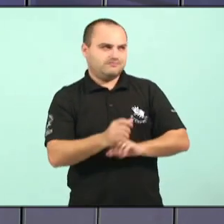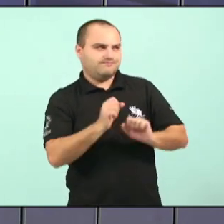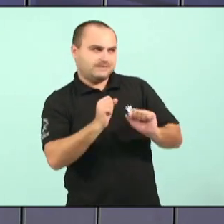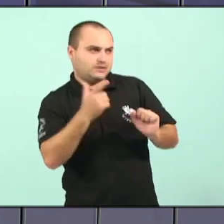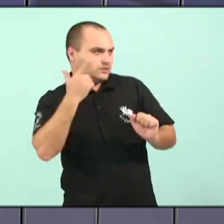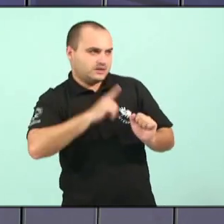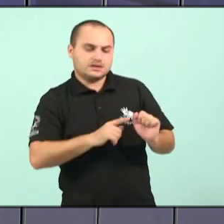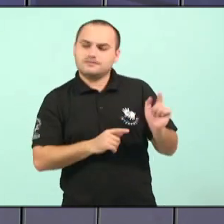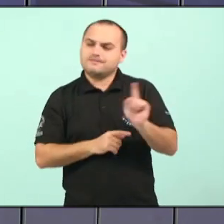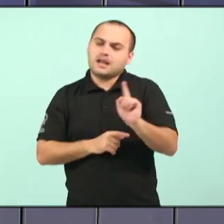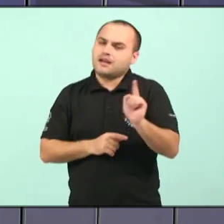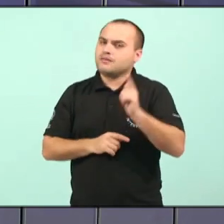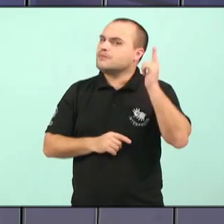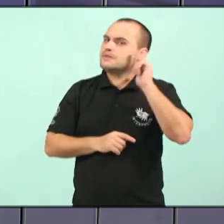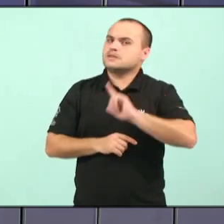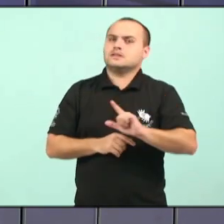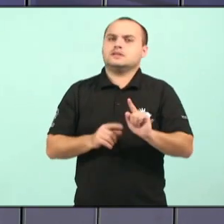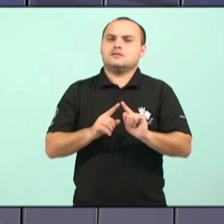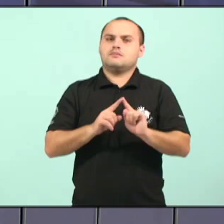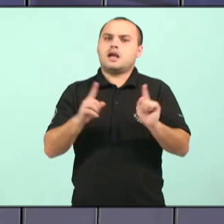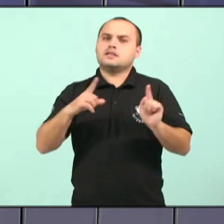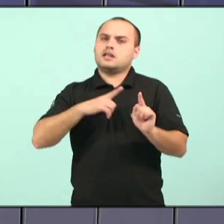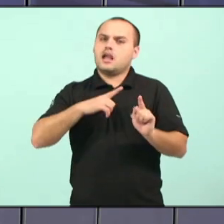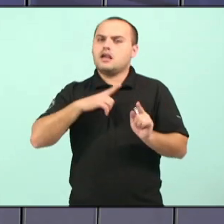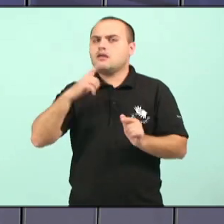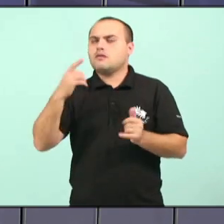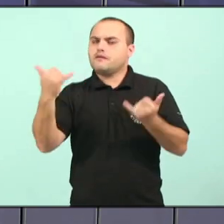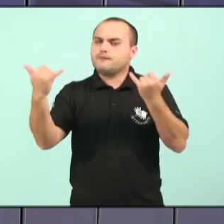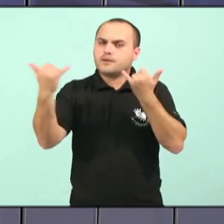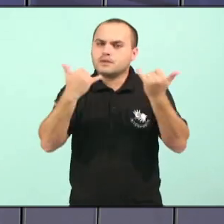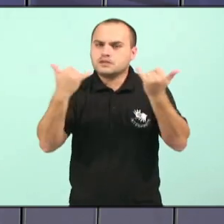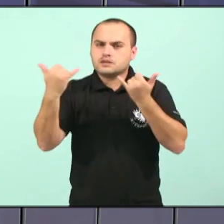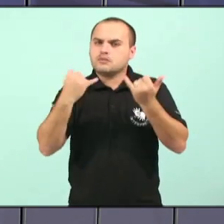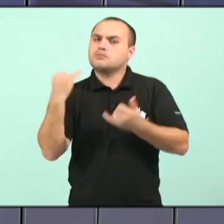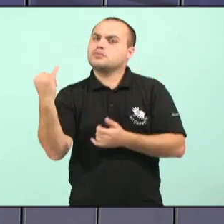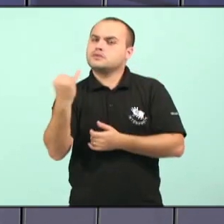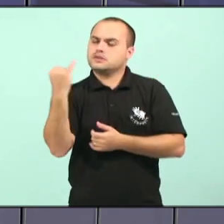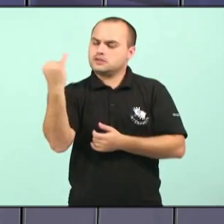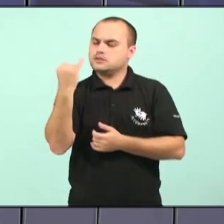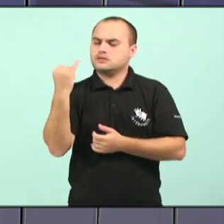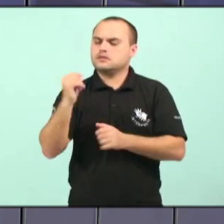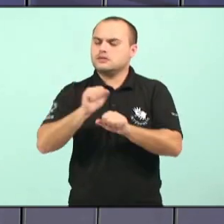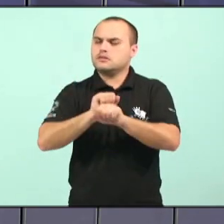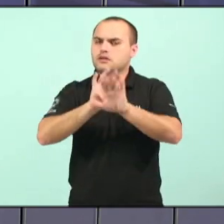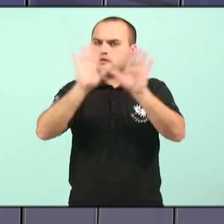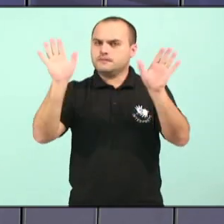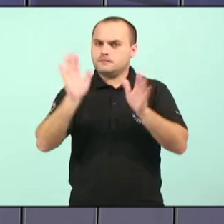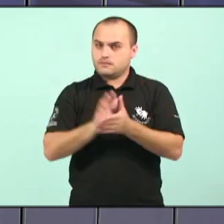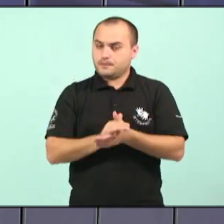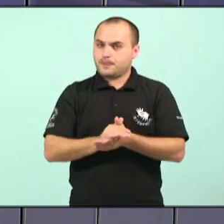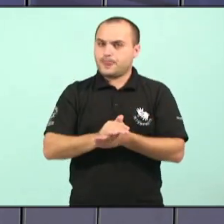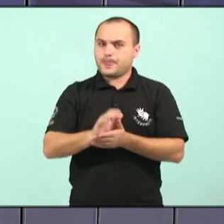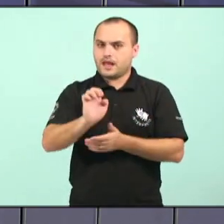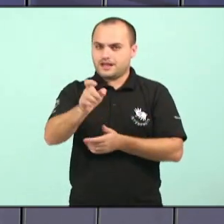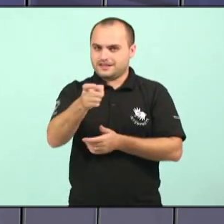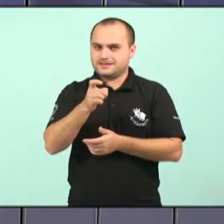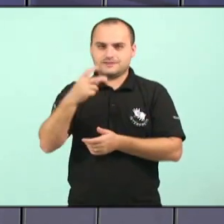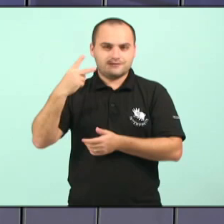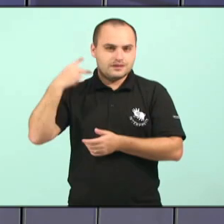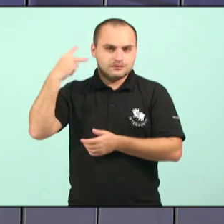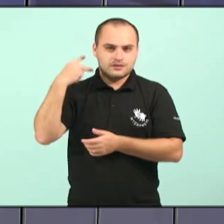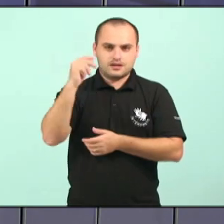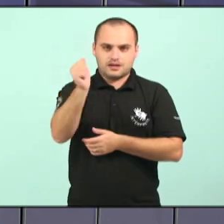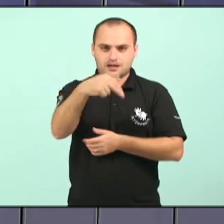suficiente, né? Mas tem alguns dados que são importantes de deixar claro, né? A ex-vereadora Ana Carolina, apesar de não ter sido eleita,